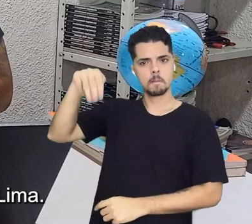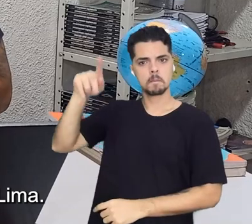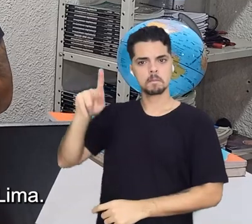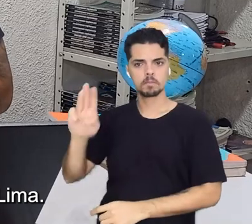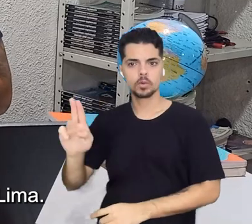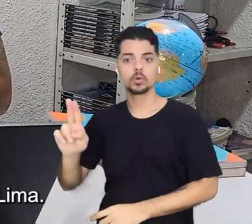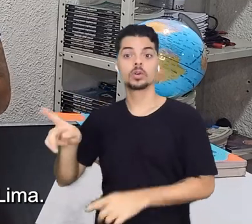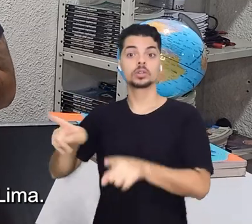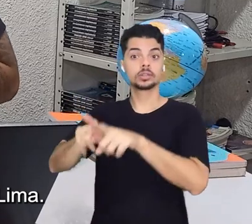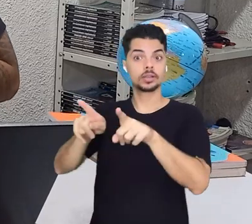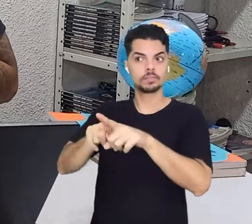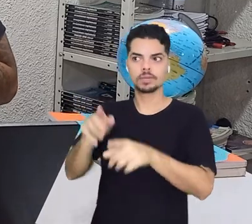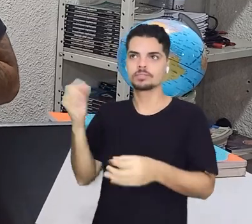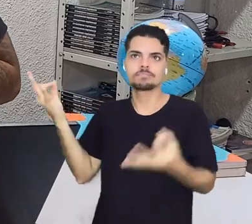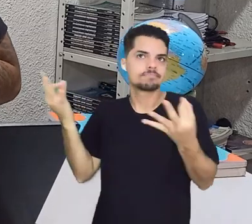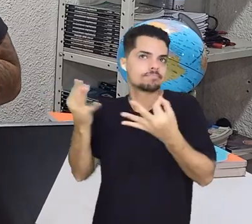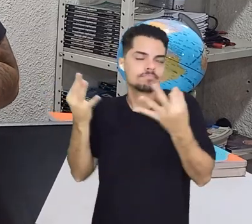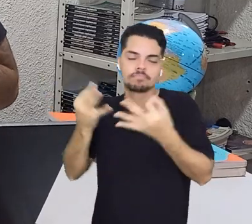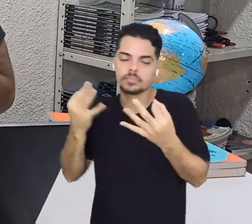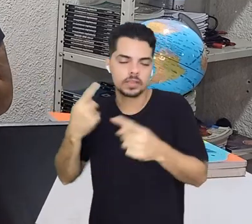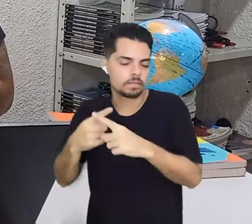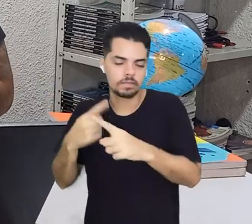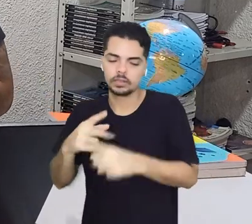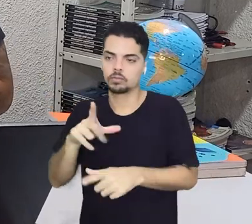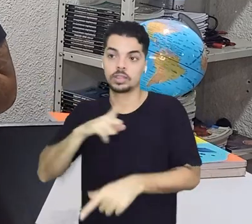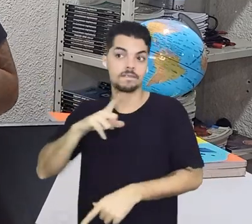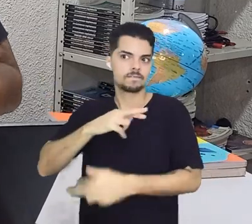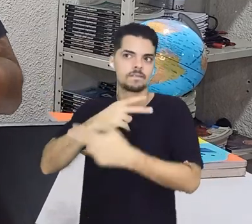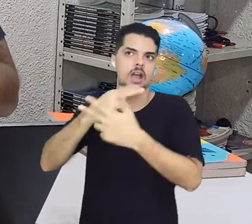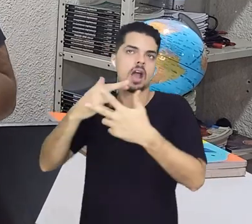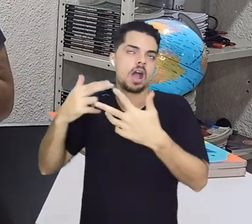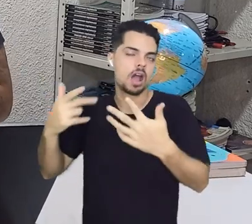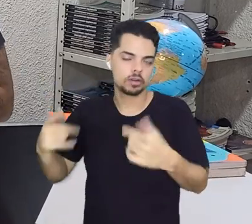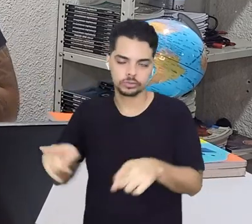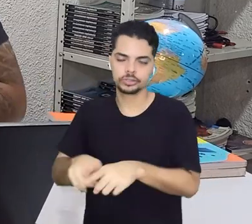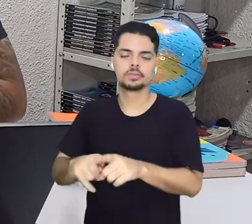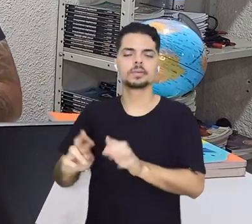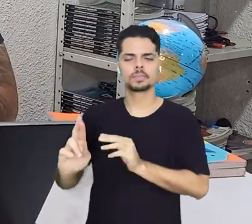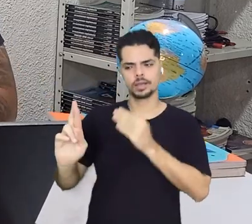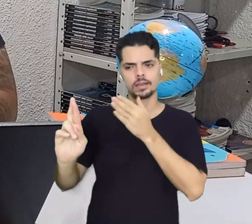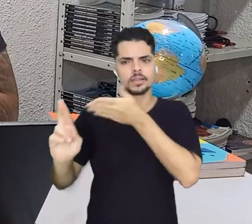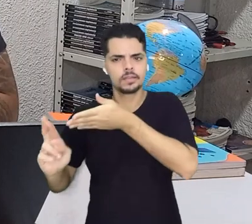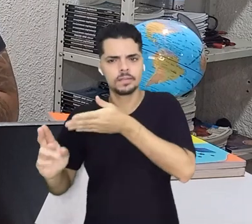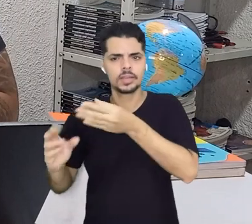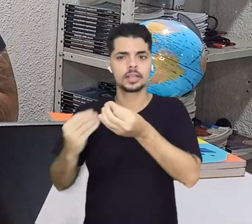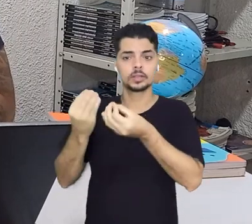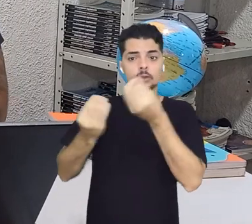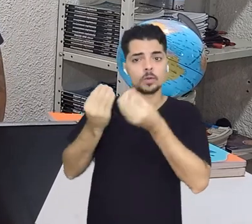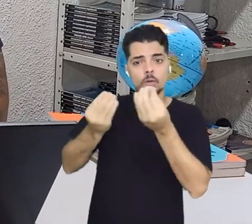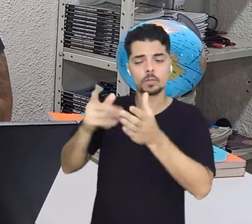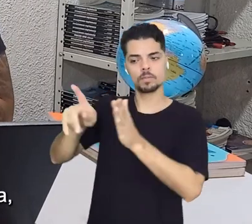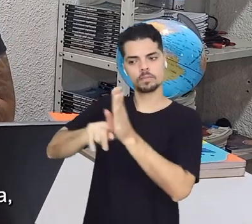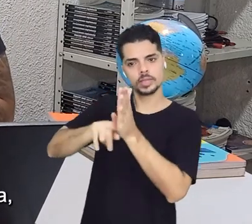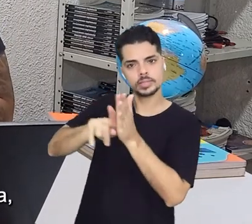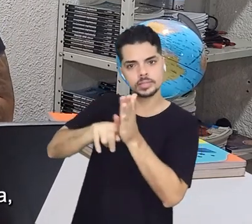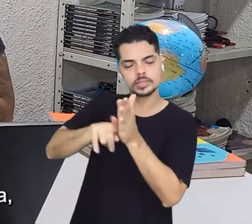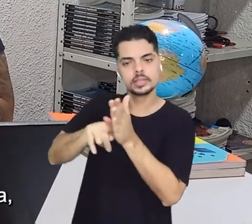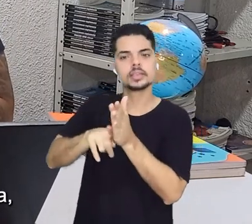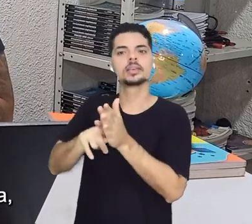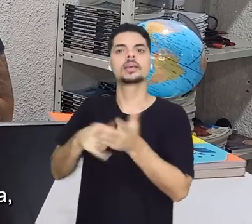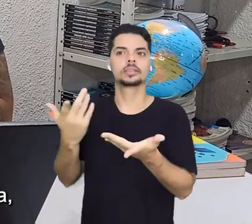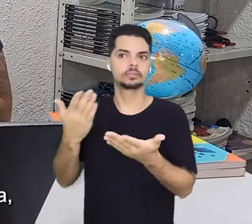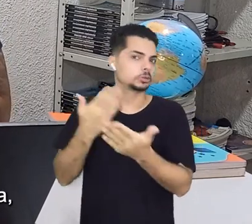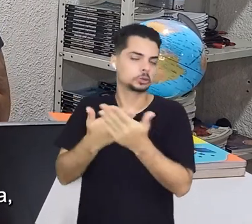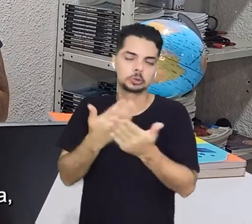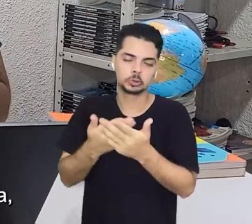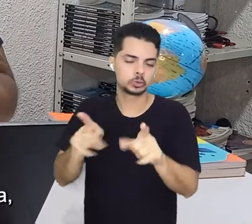Ivan Stolz Lima, que é um excelente texto, existem vários outros que servem como referência para